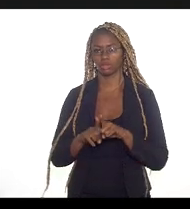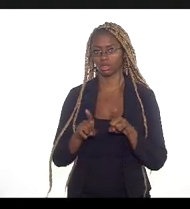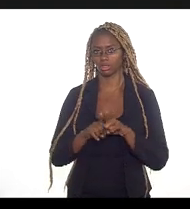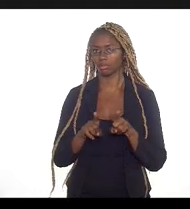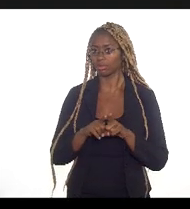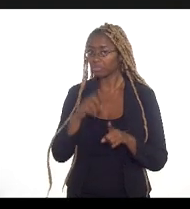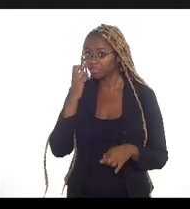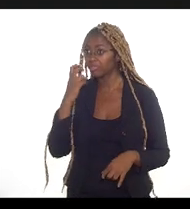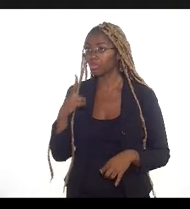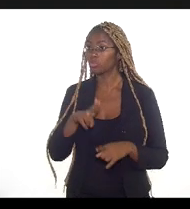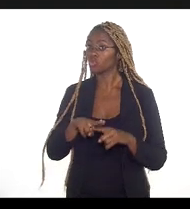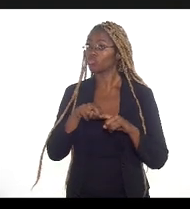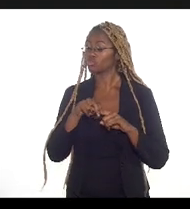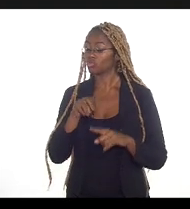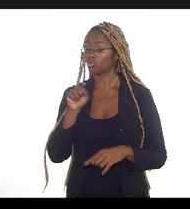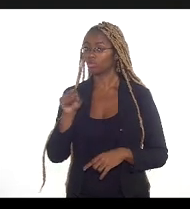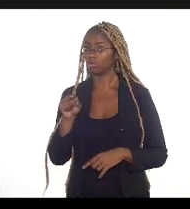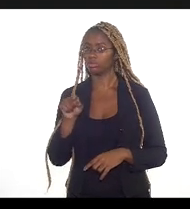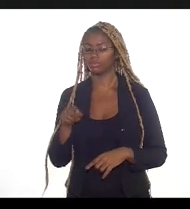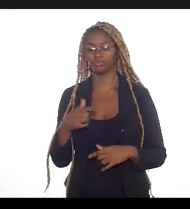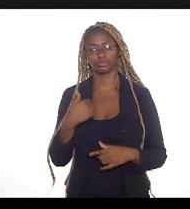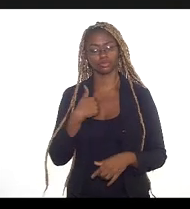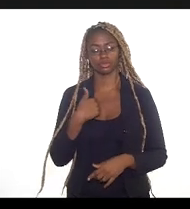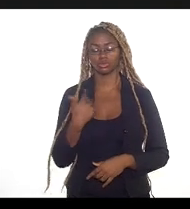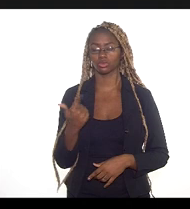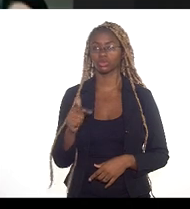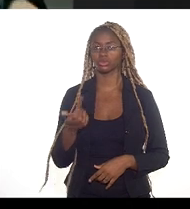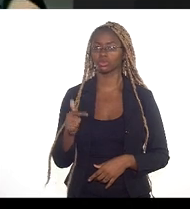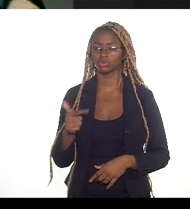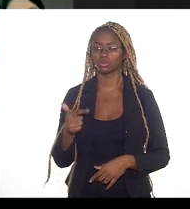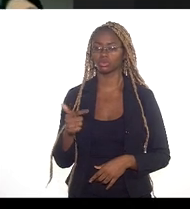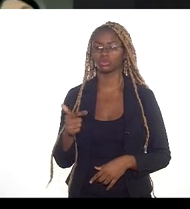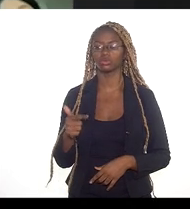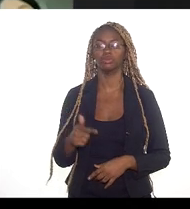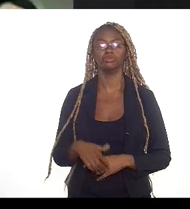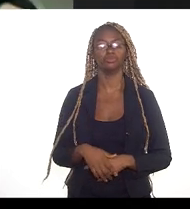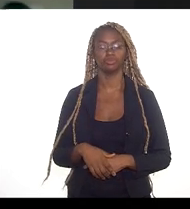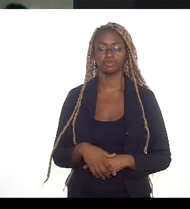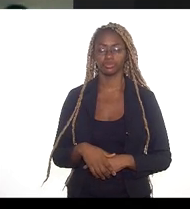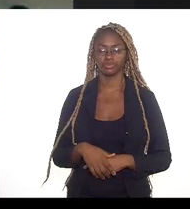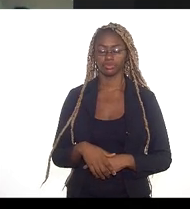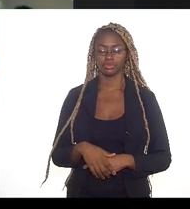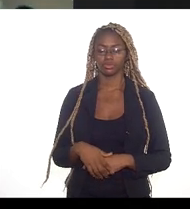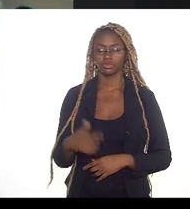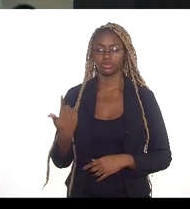mérito. E eu não tenho a